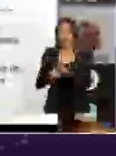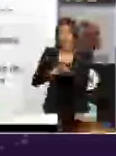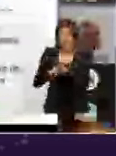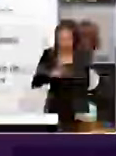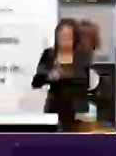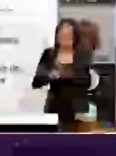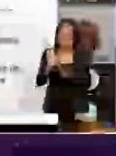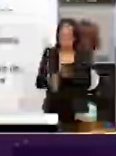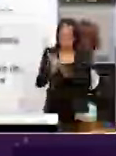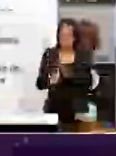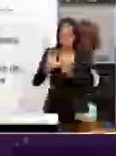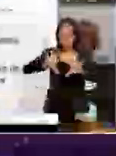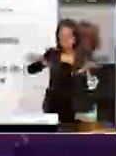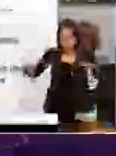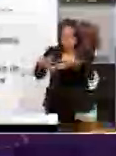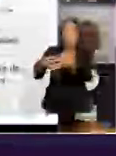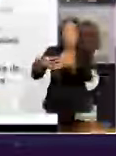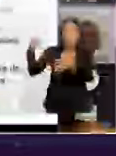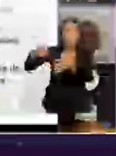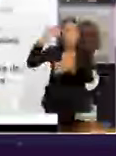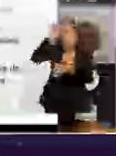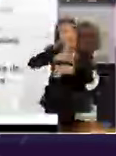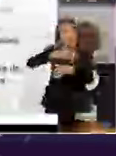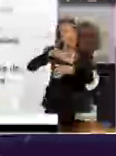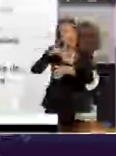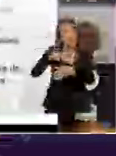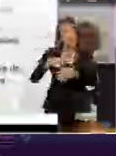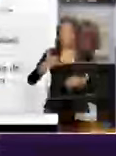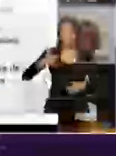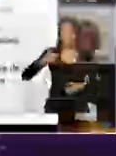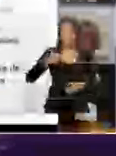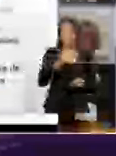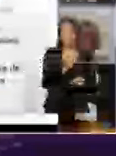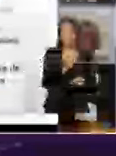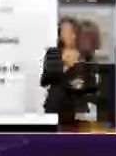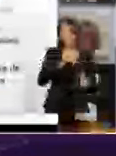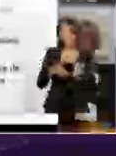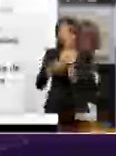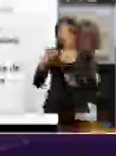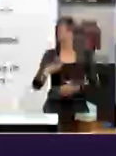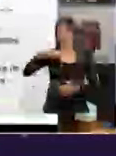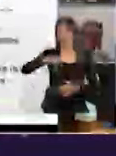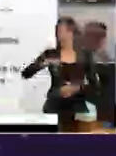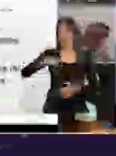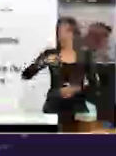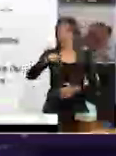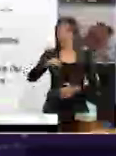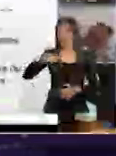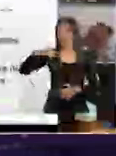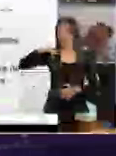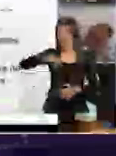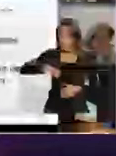ainda em pré-print, da equipe da Nature, que mostrou que pacientes de 12 a 39 anos tinham 95 casos